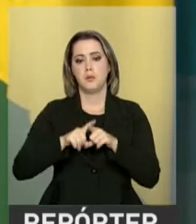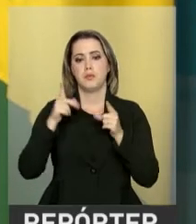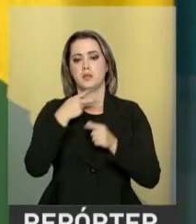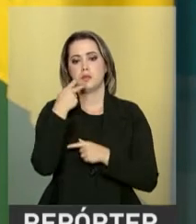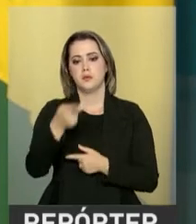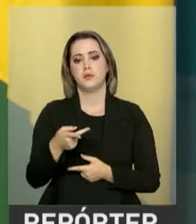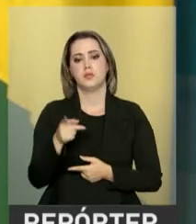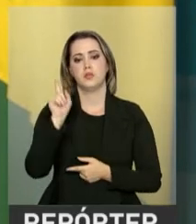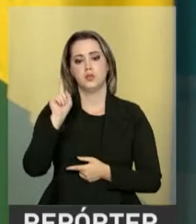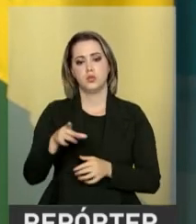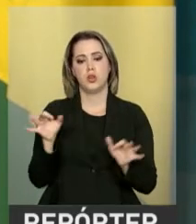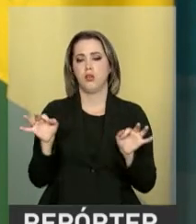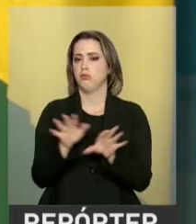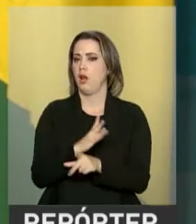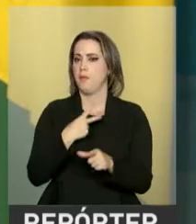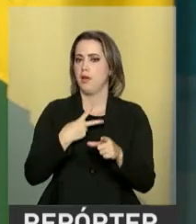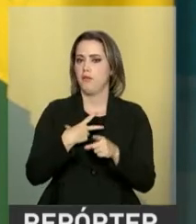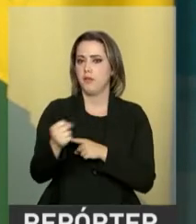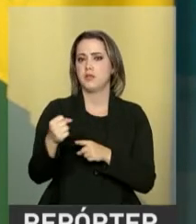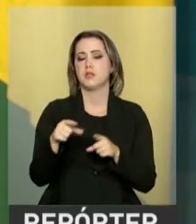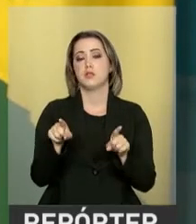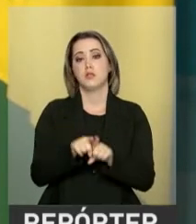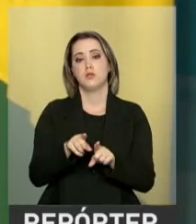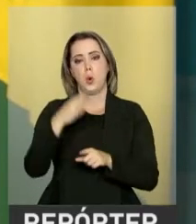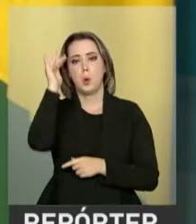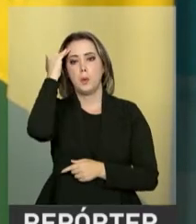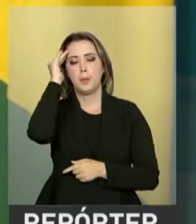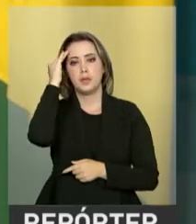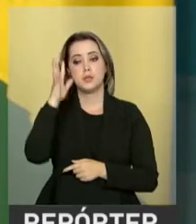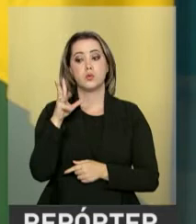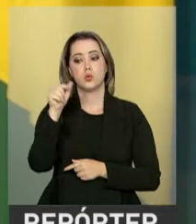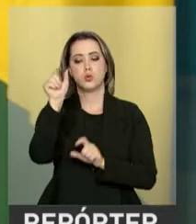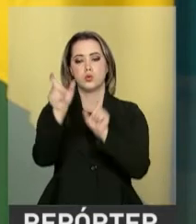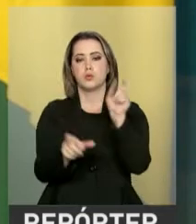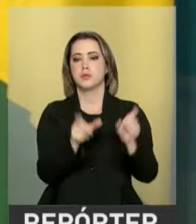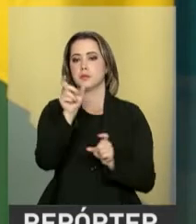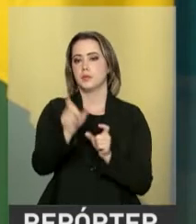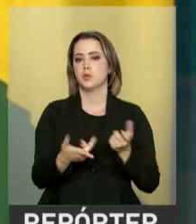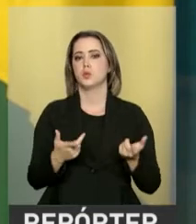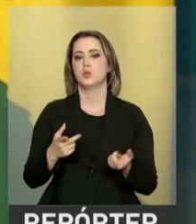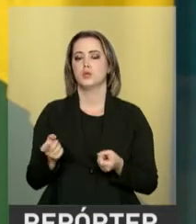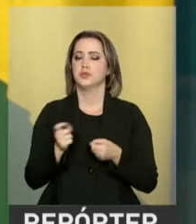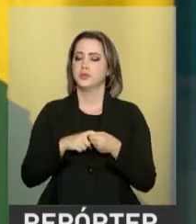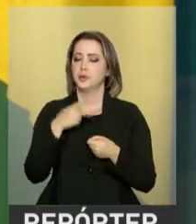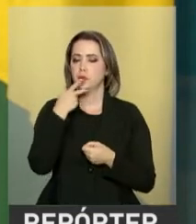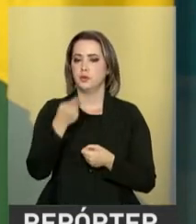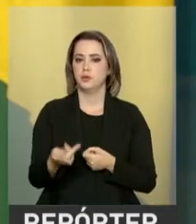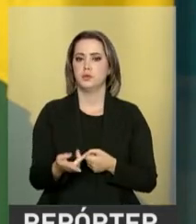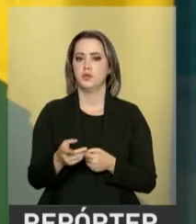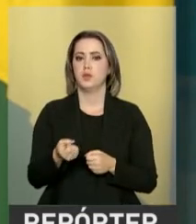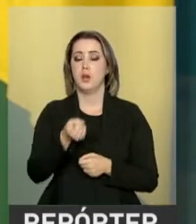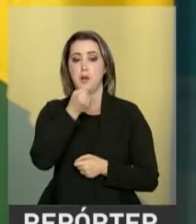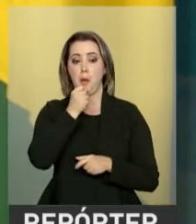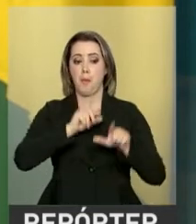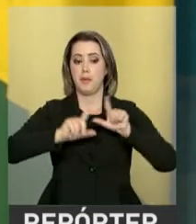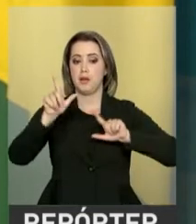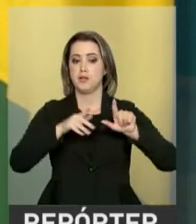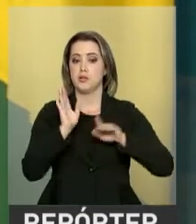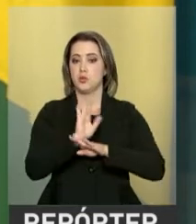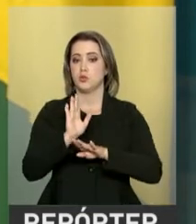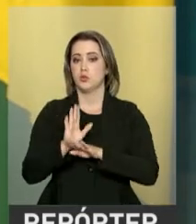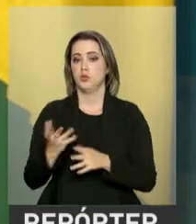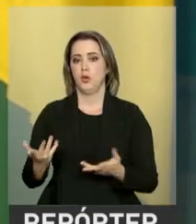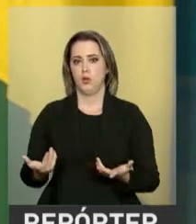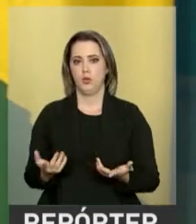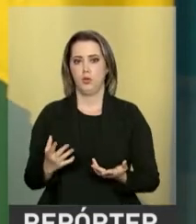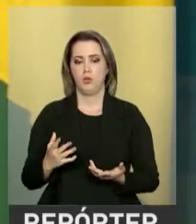eu, serão logo superados pela compreensão de todos aqueles, e volto a dizer, a imprensa colaborou, quando